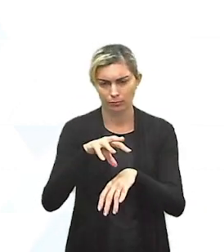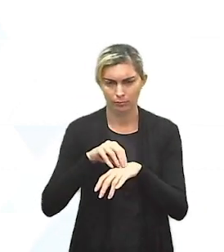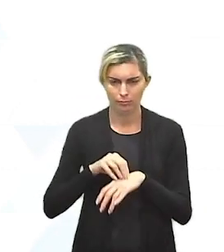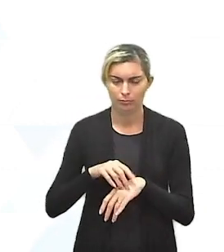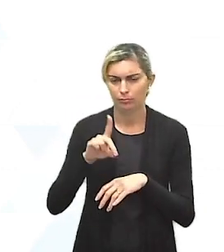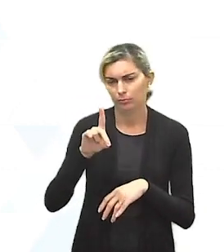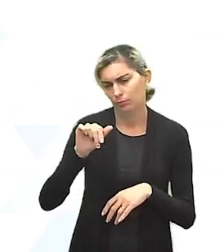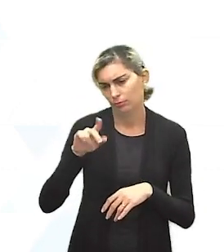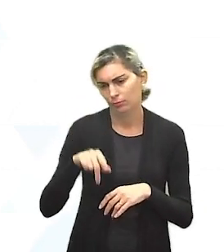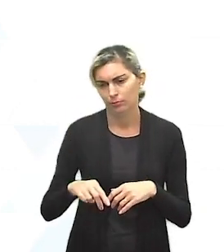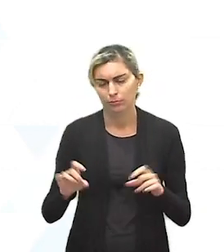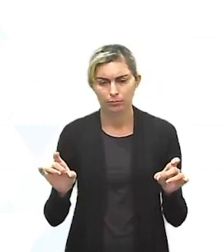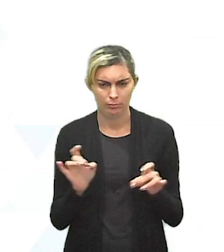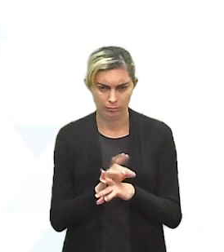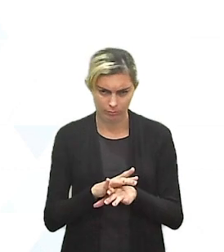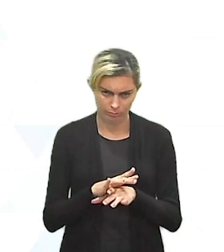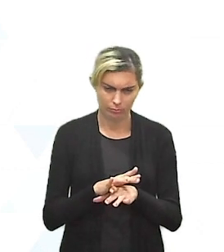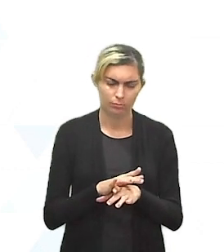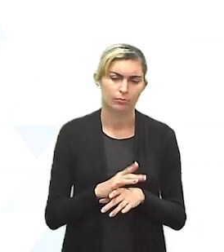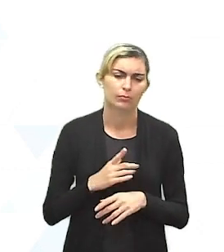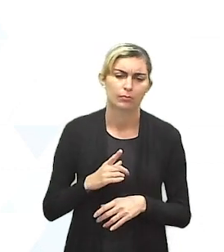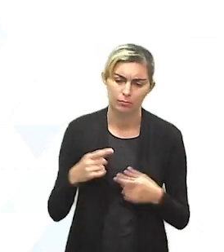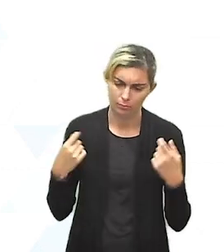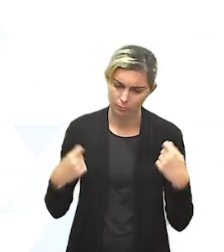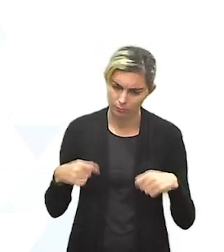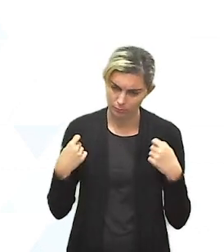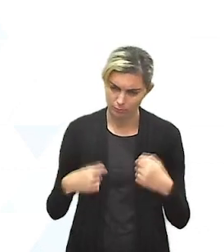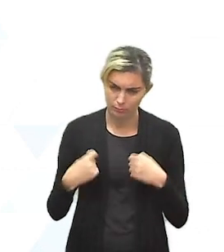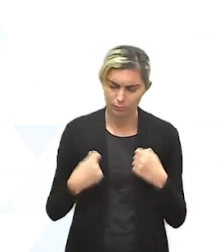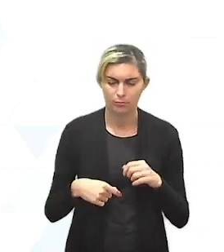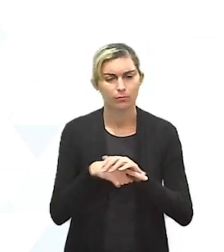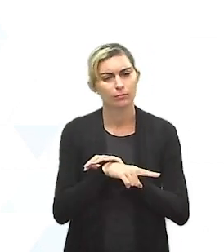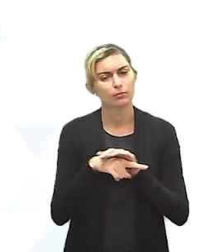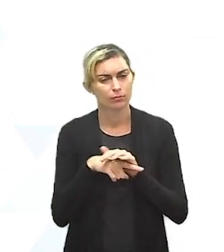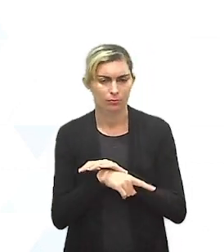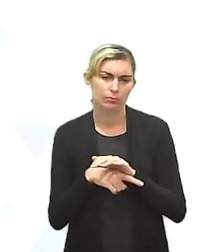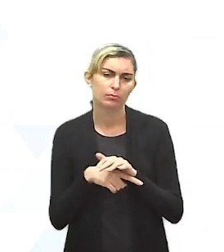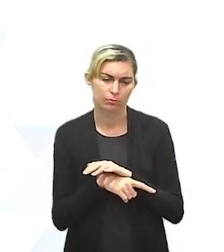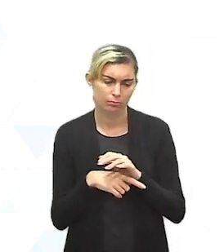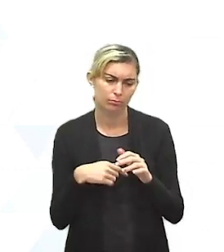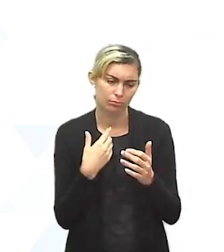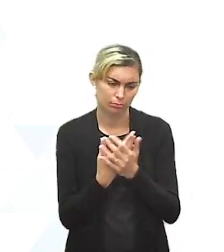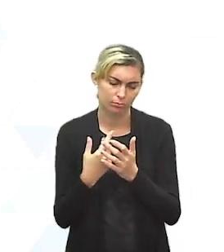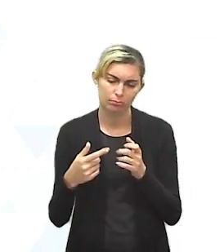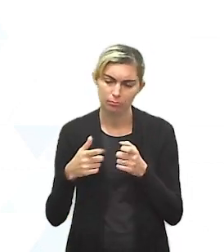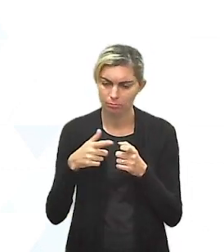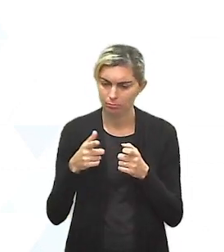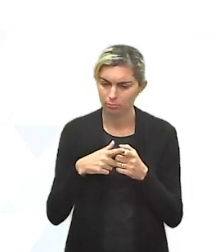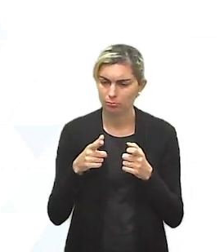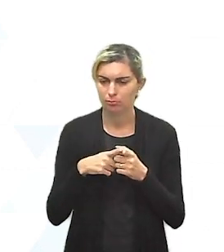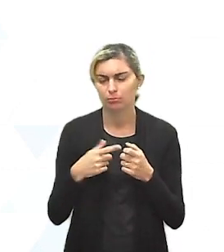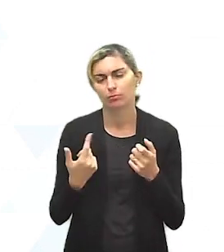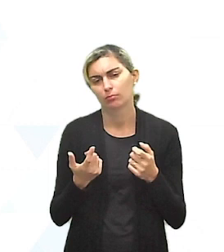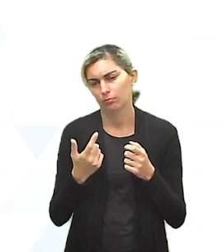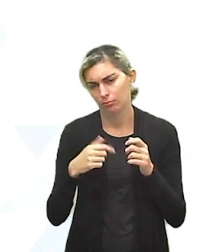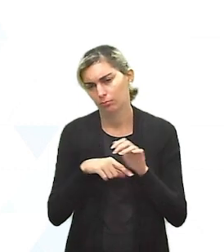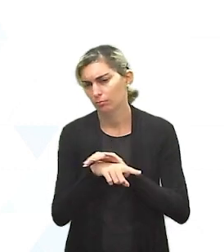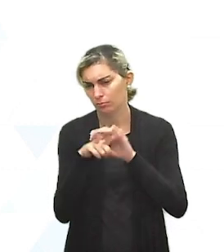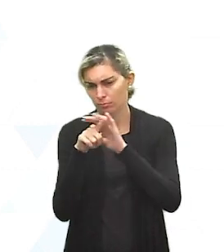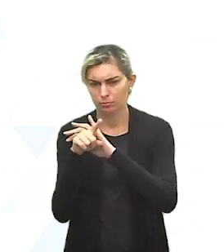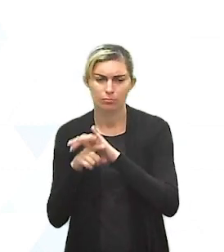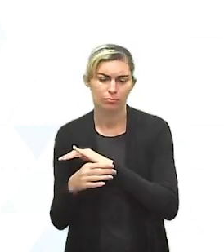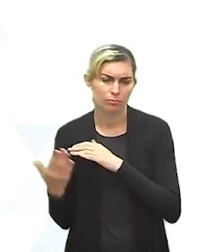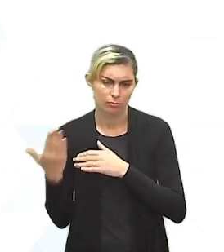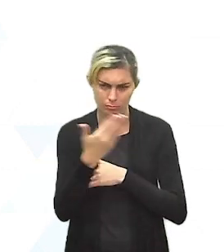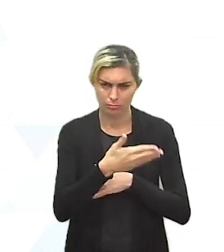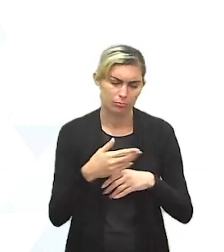e, para fechar o diagnóstico, ele precisa de exames laboratoriais. Ele te dá uma guia, te direciona até um laboratório, você vai